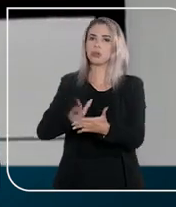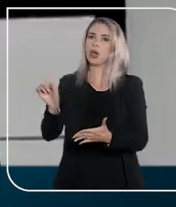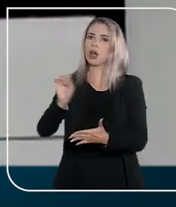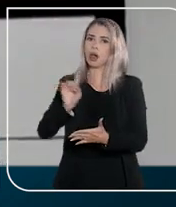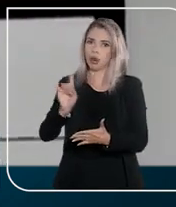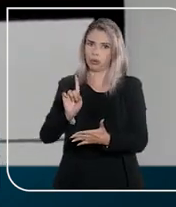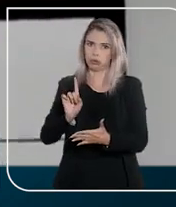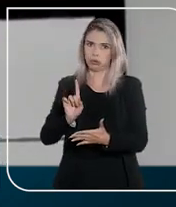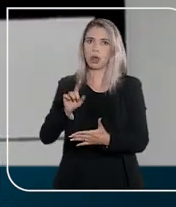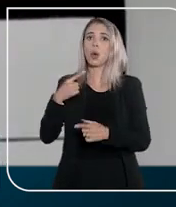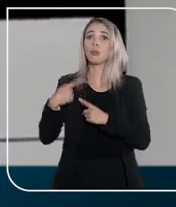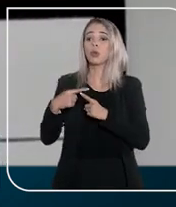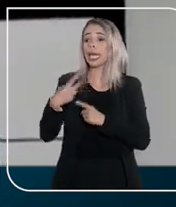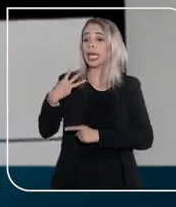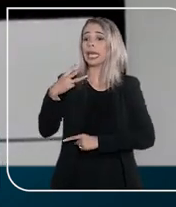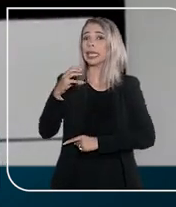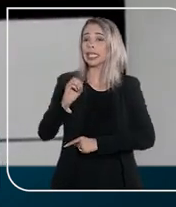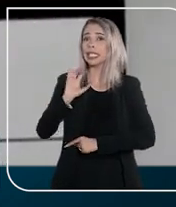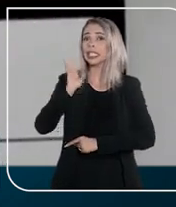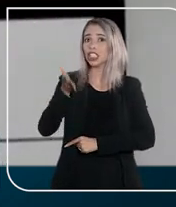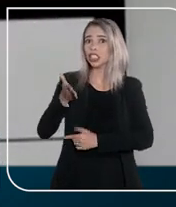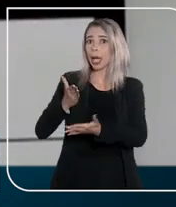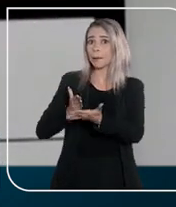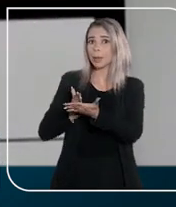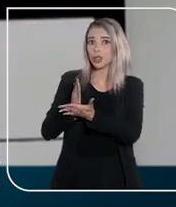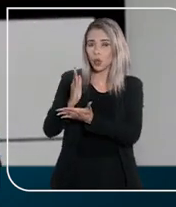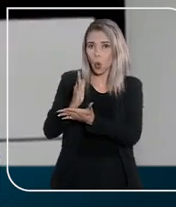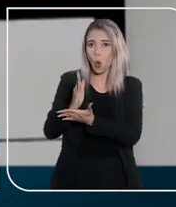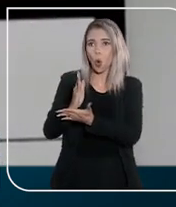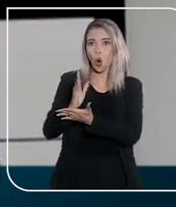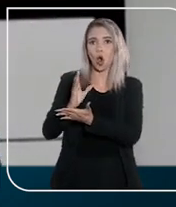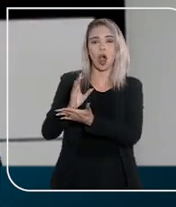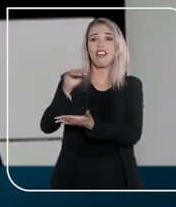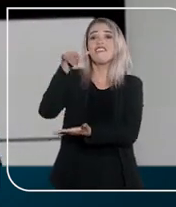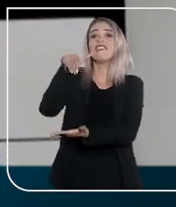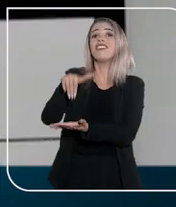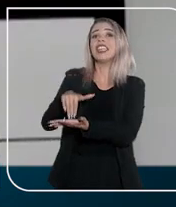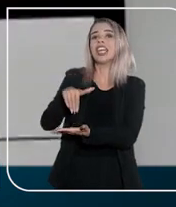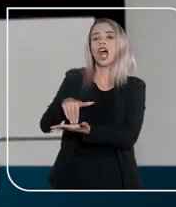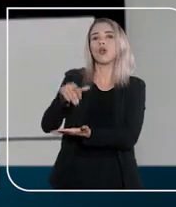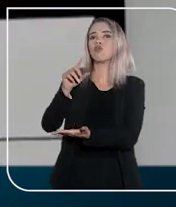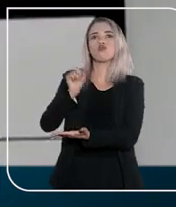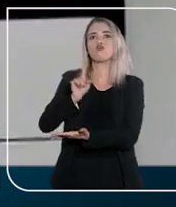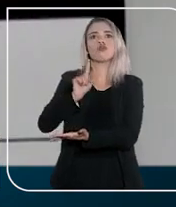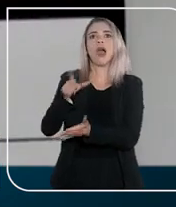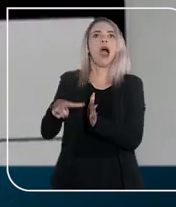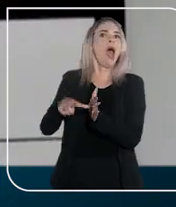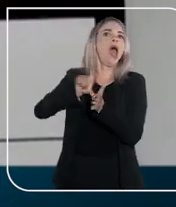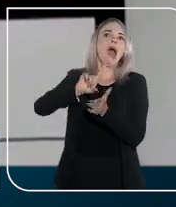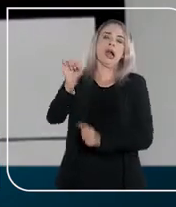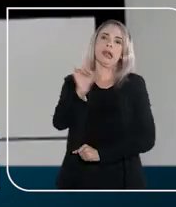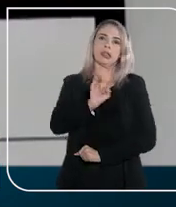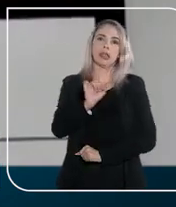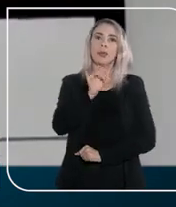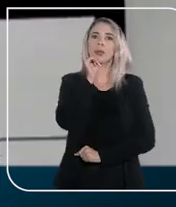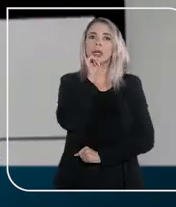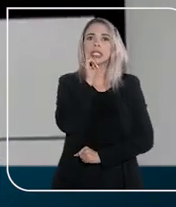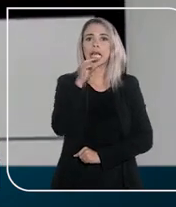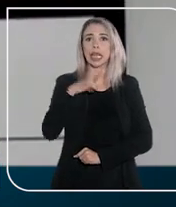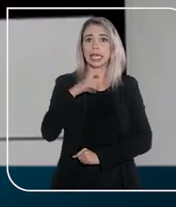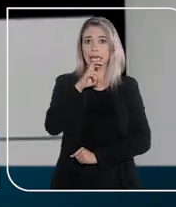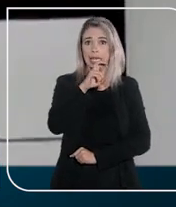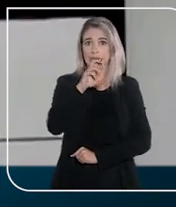aplicar este decreto ao final do concurso público, não antes. Imagina como eu disse aqui num caso de eu ter 500 vagas